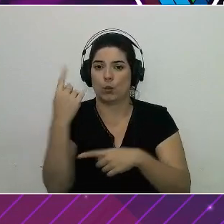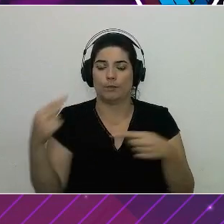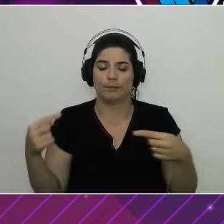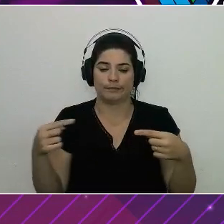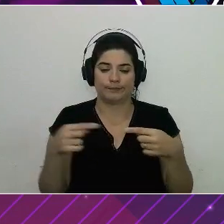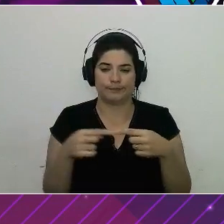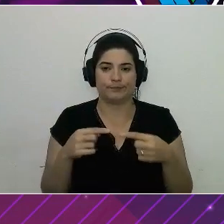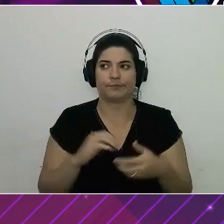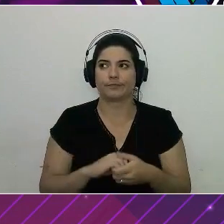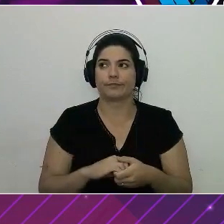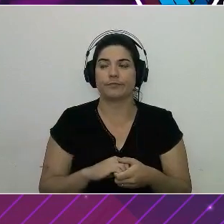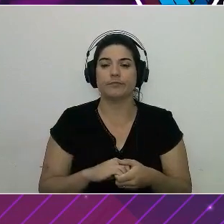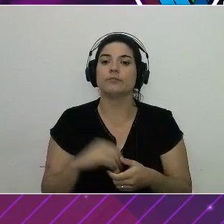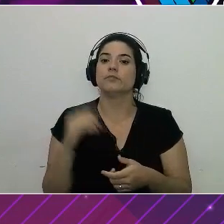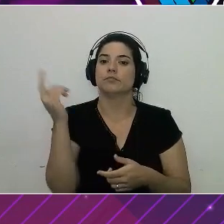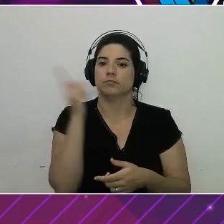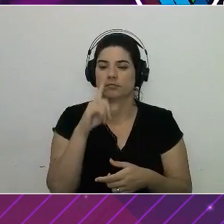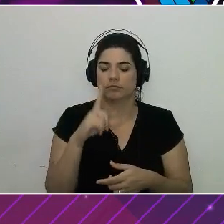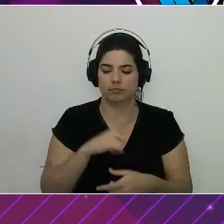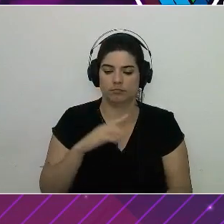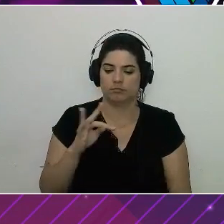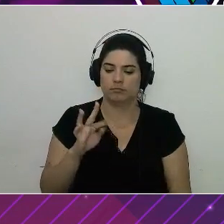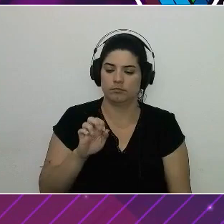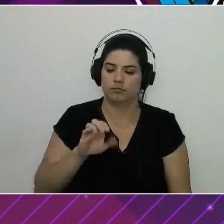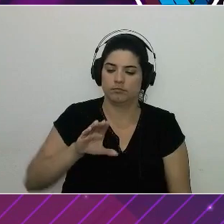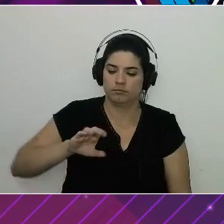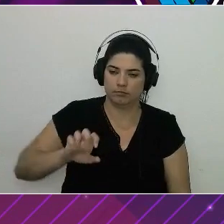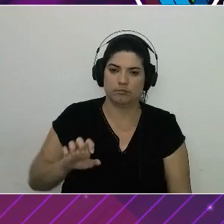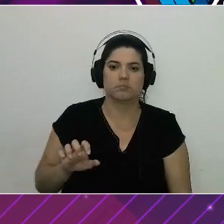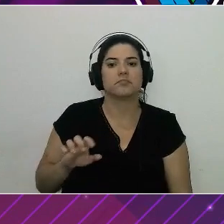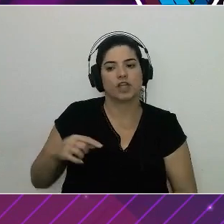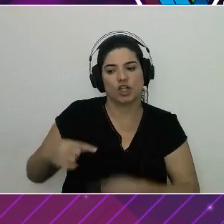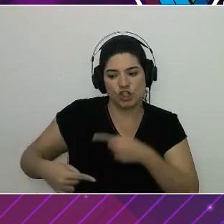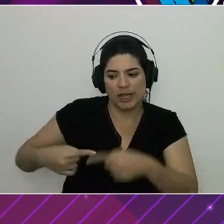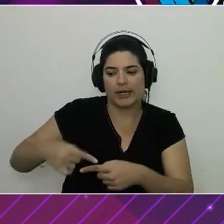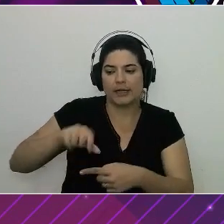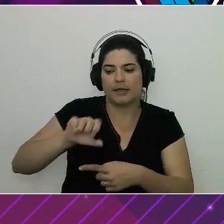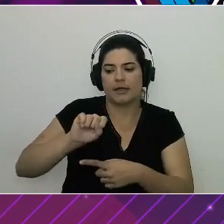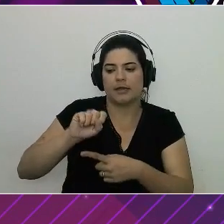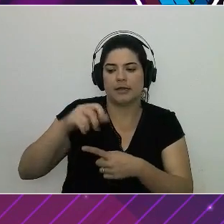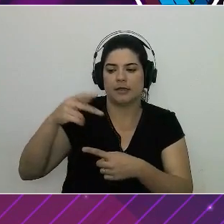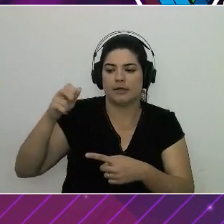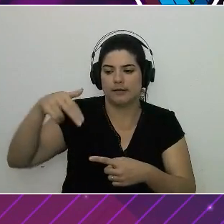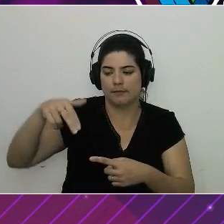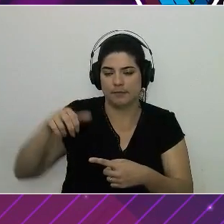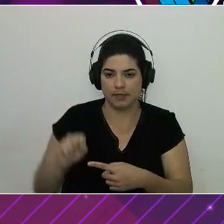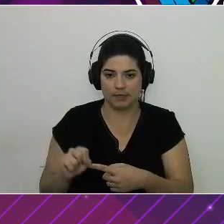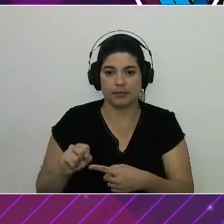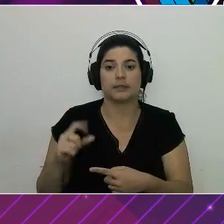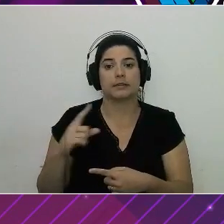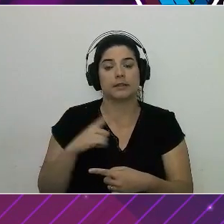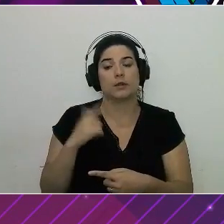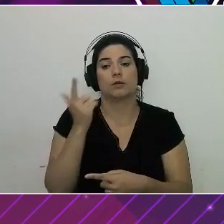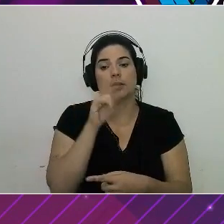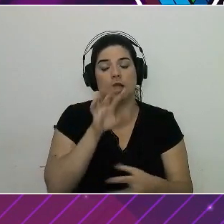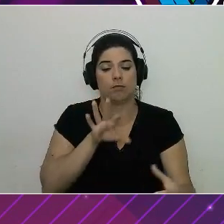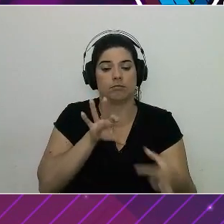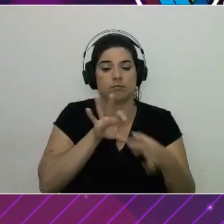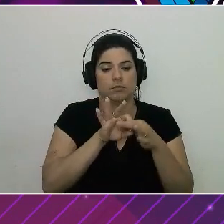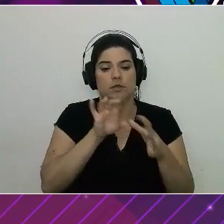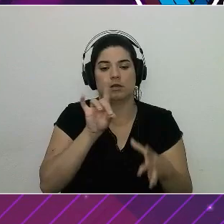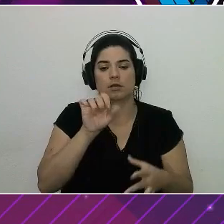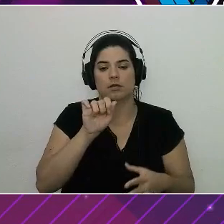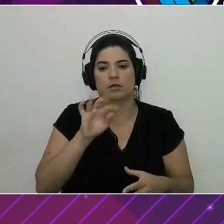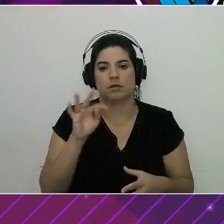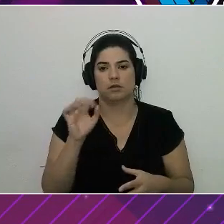gerar traces, vai gerar tipo spams, então ela vai estar comunicada com uma data store. Então, considere data store